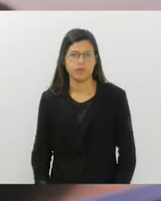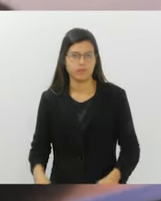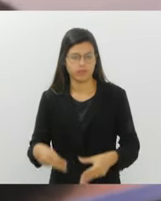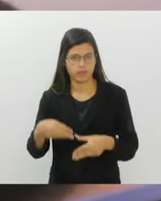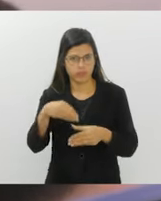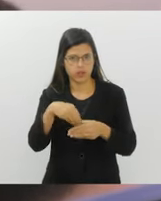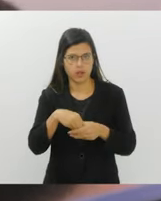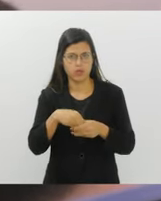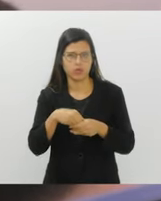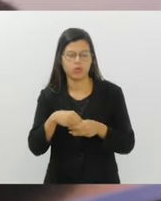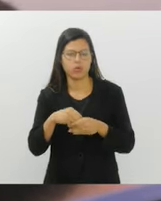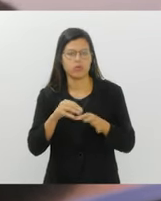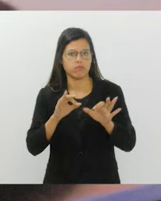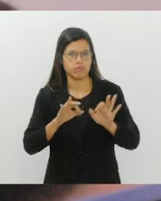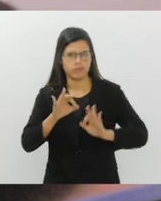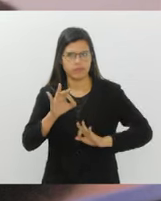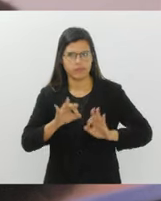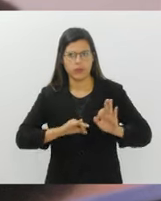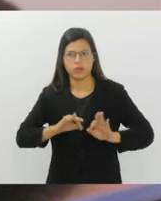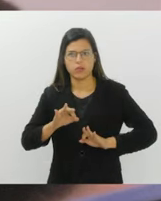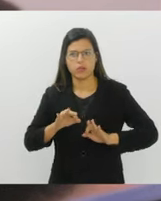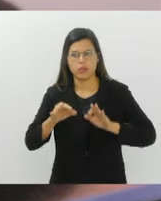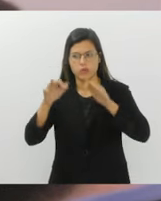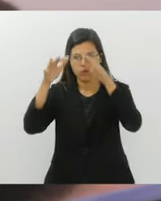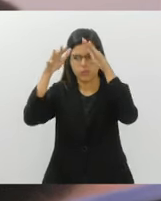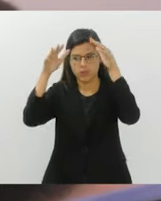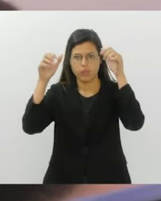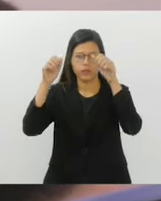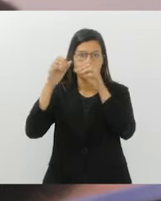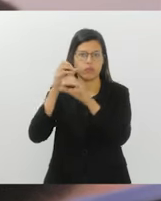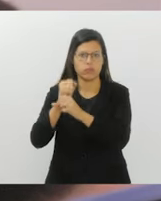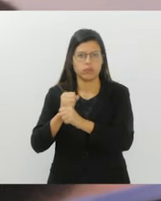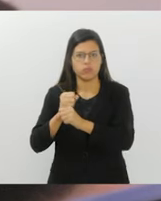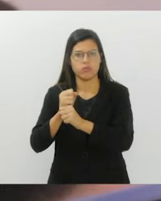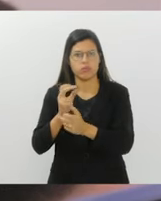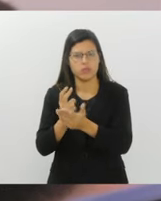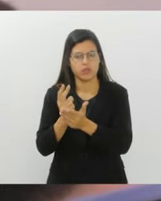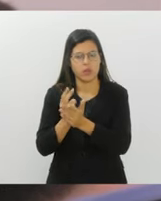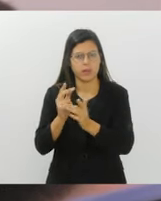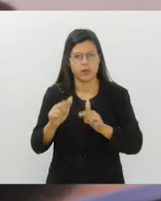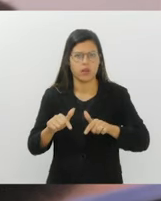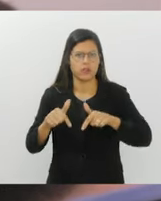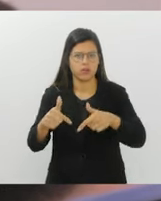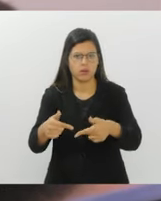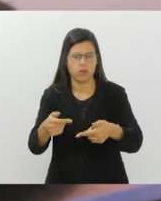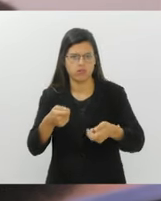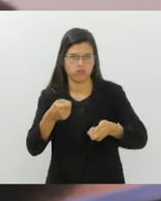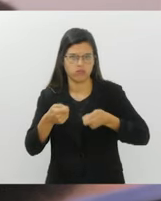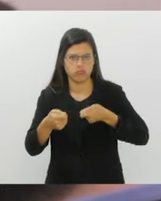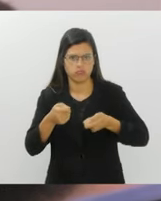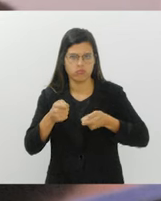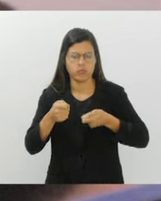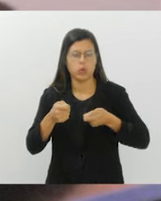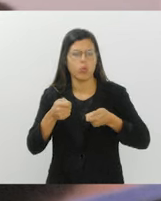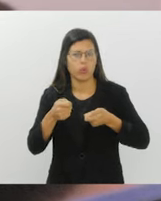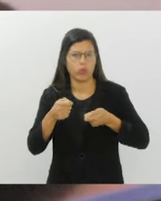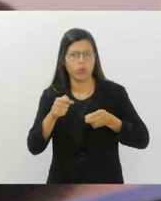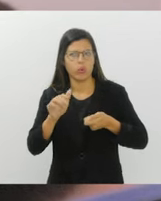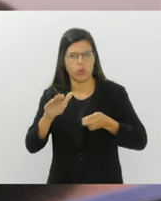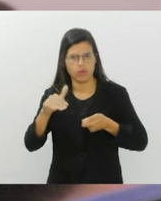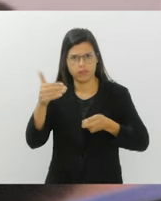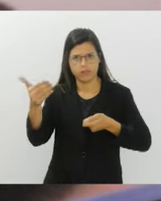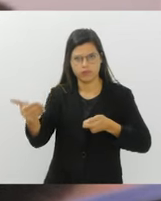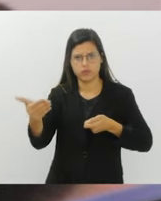atuação, o tribunal sempre tem atuado com ações de controle externo,